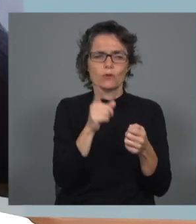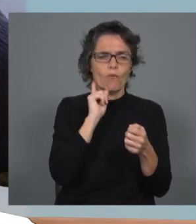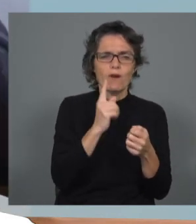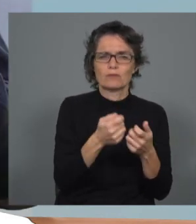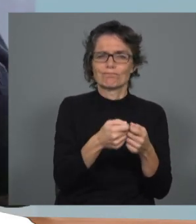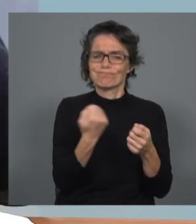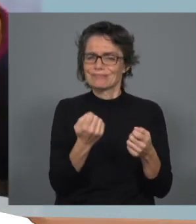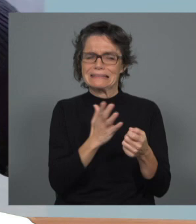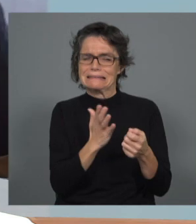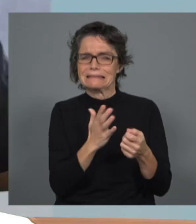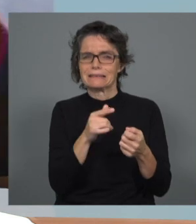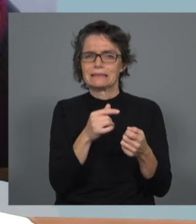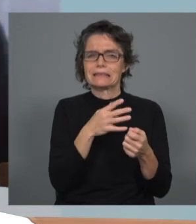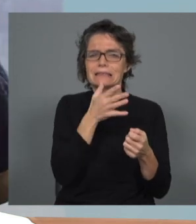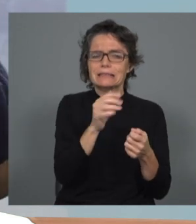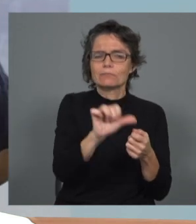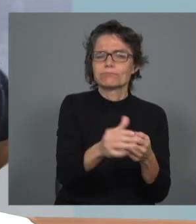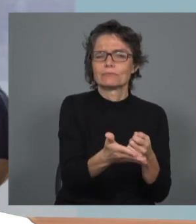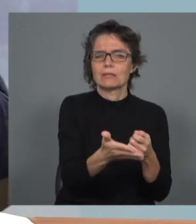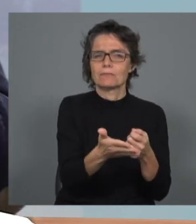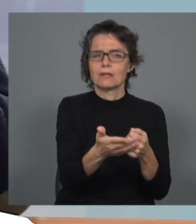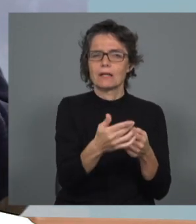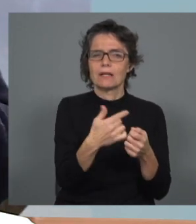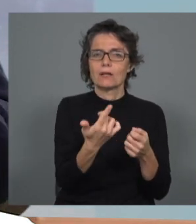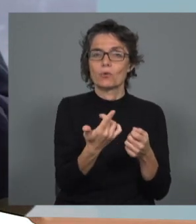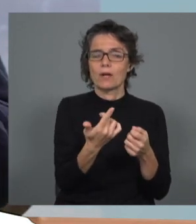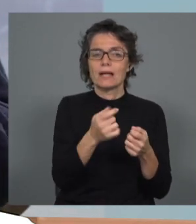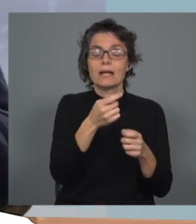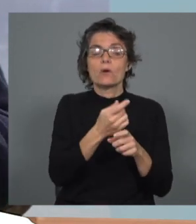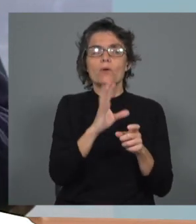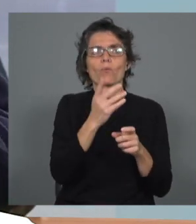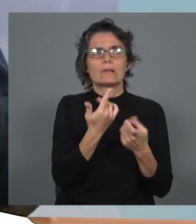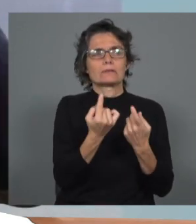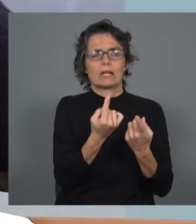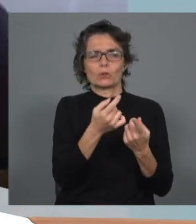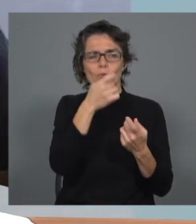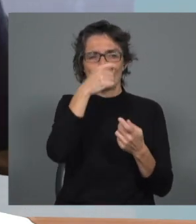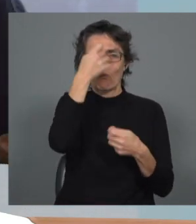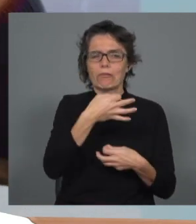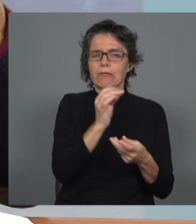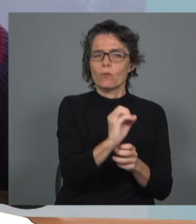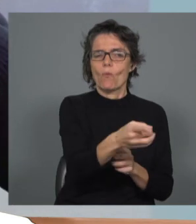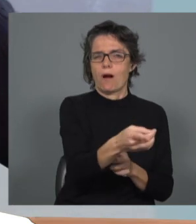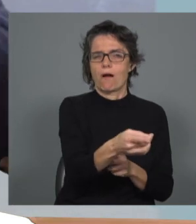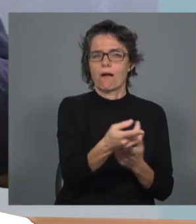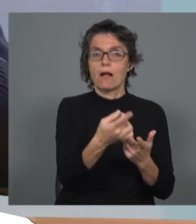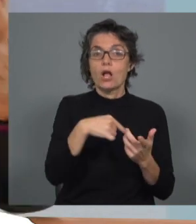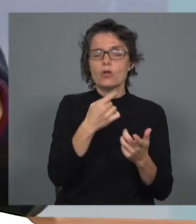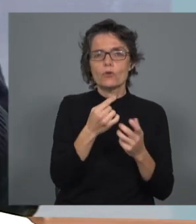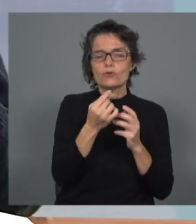valores, no fundo, os atropelos à dignidade das pessoas. Portanto, ajudar a